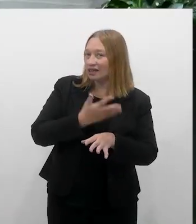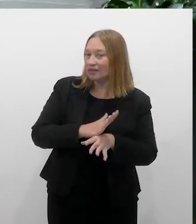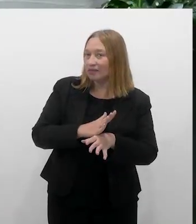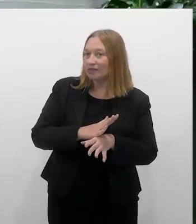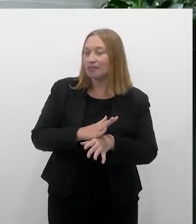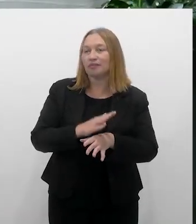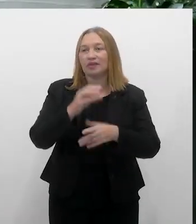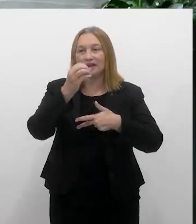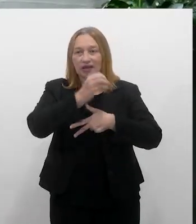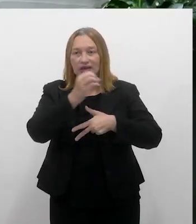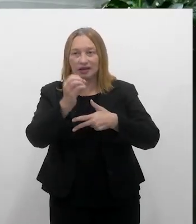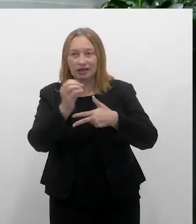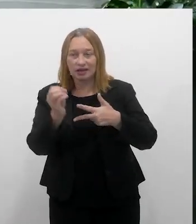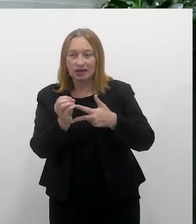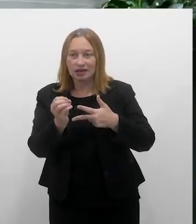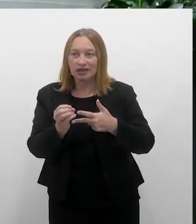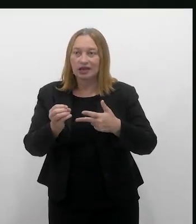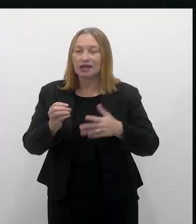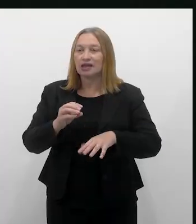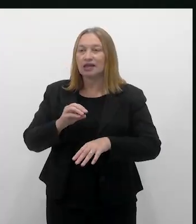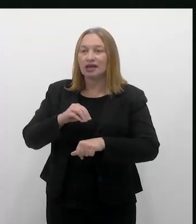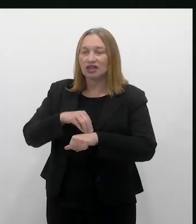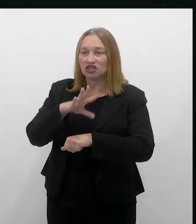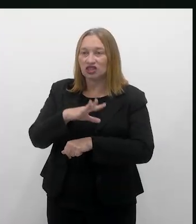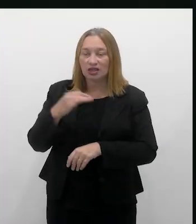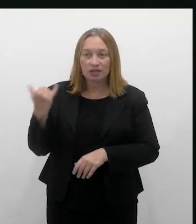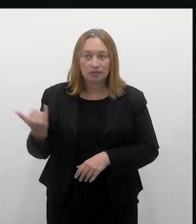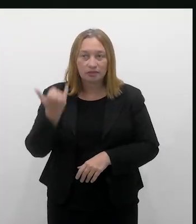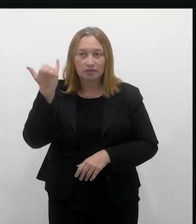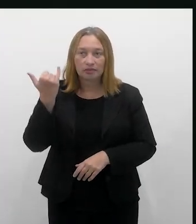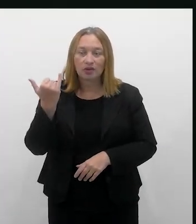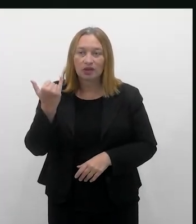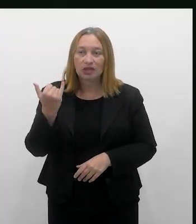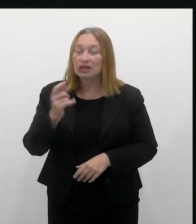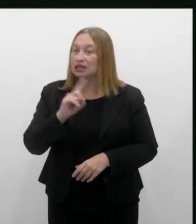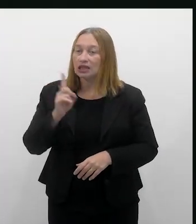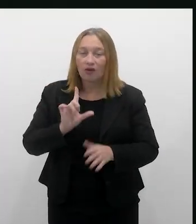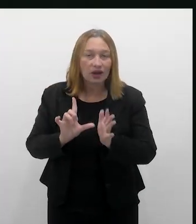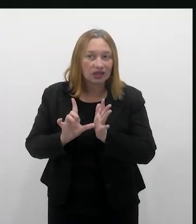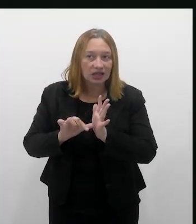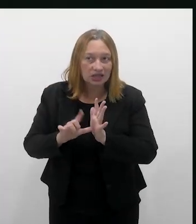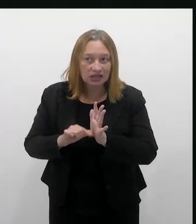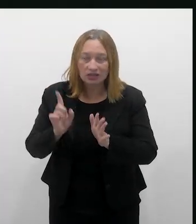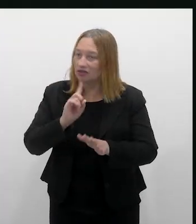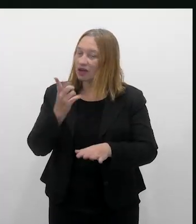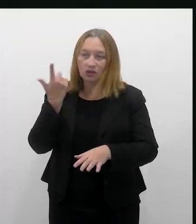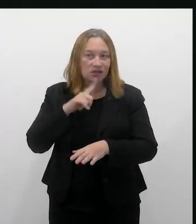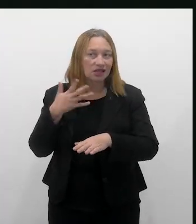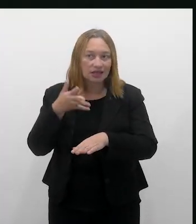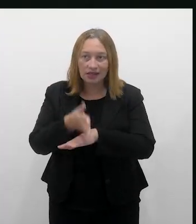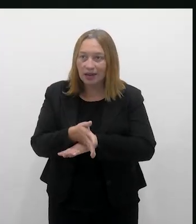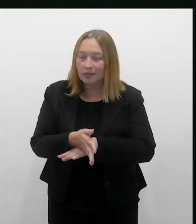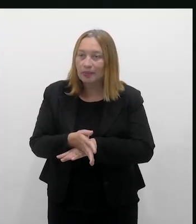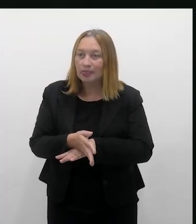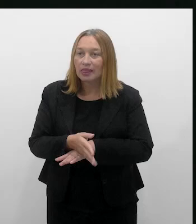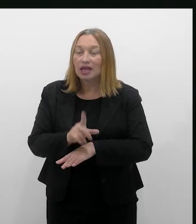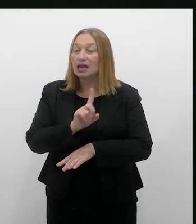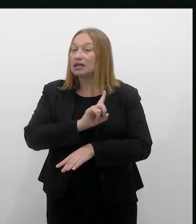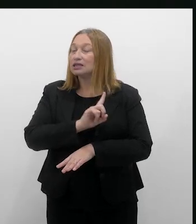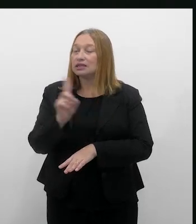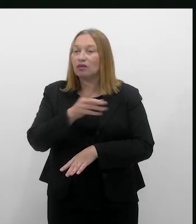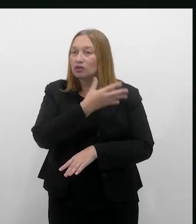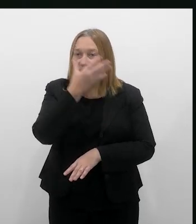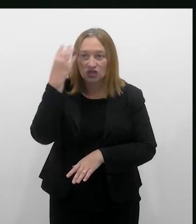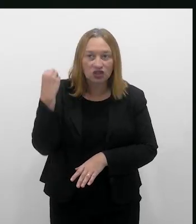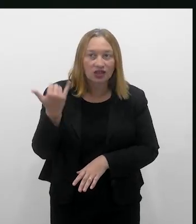secretária? Além do treinamento para a redação, que é a dica de ouro, não cheguem atrasados, porque não vai